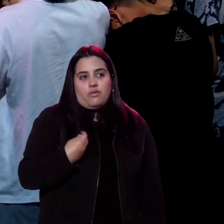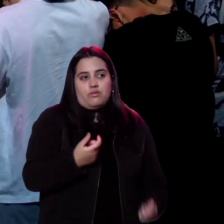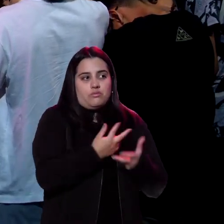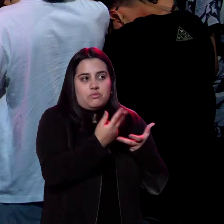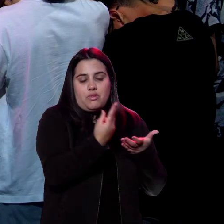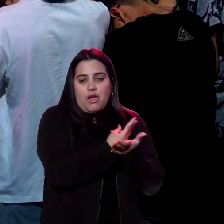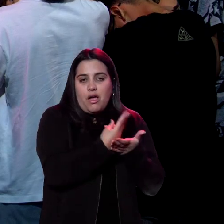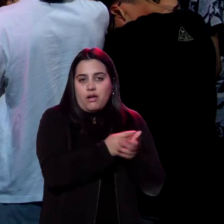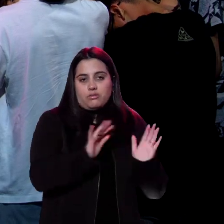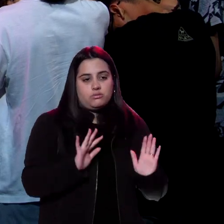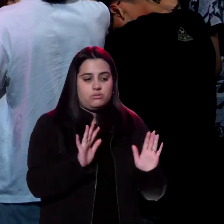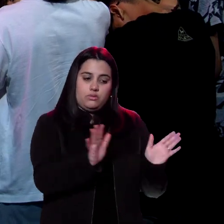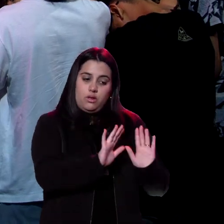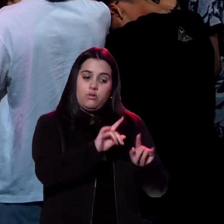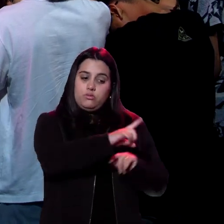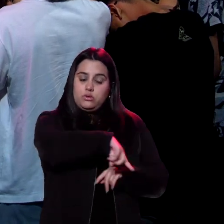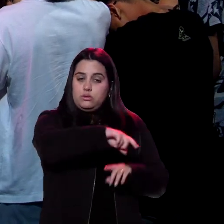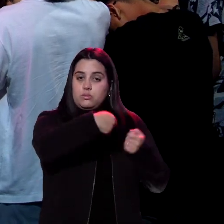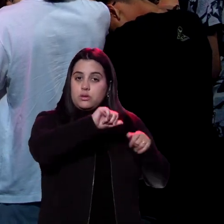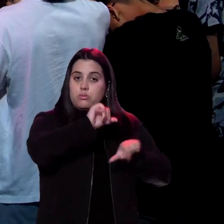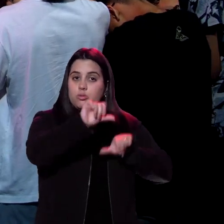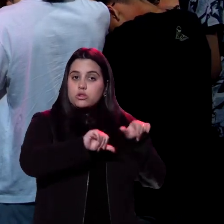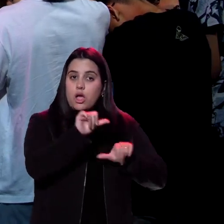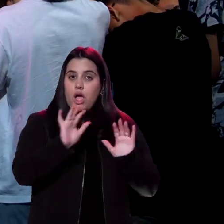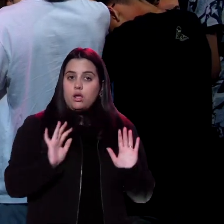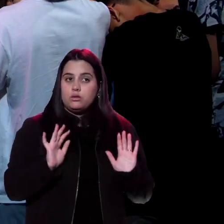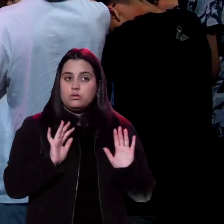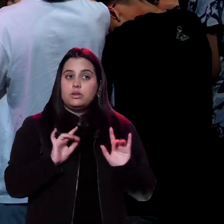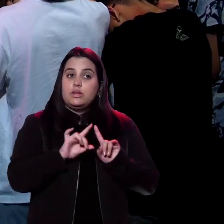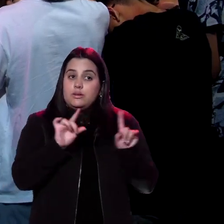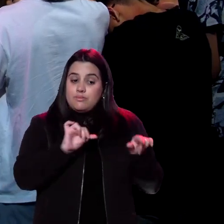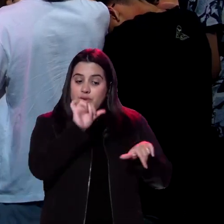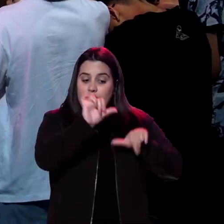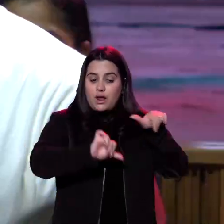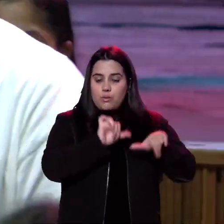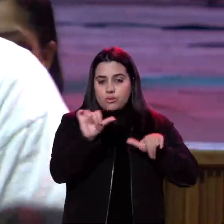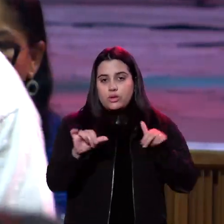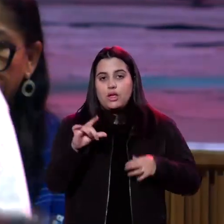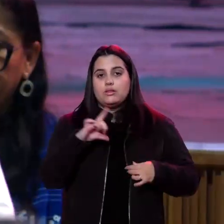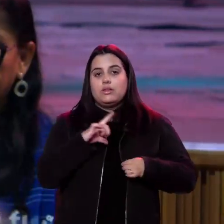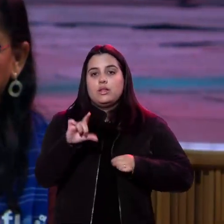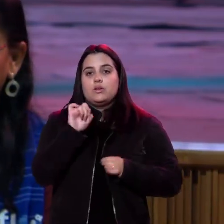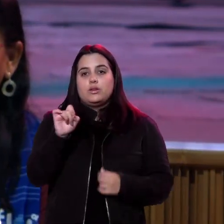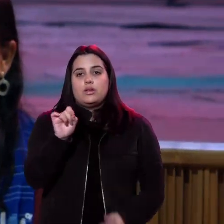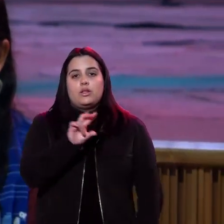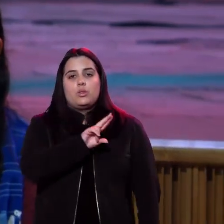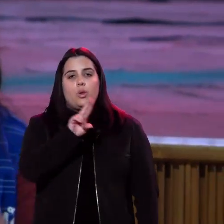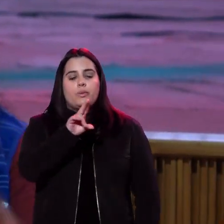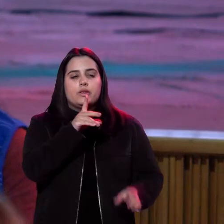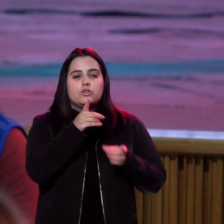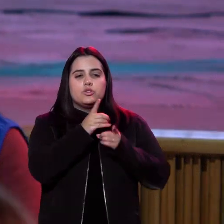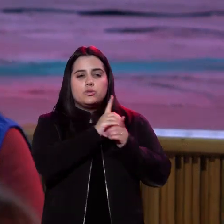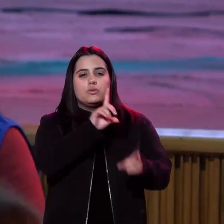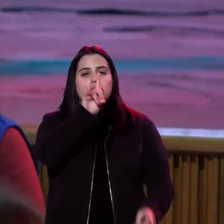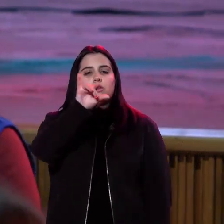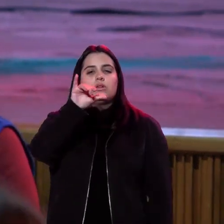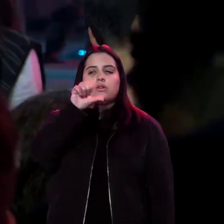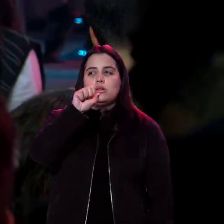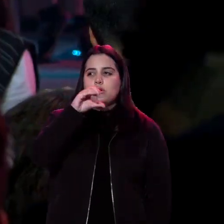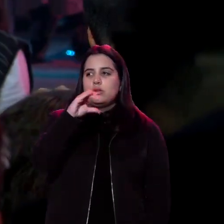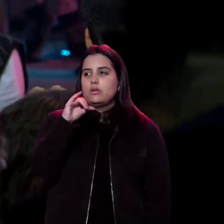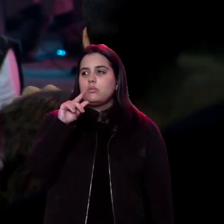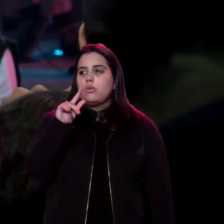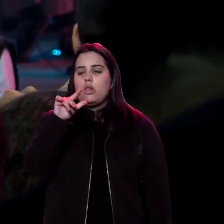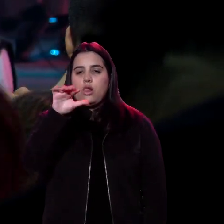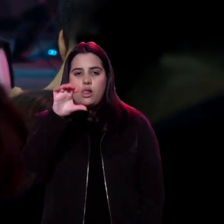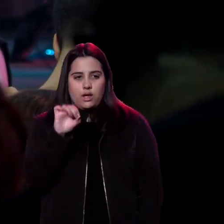coisas de sempre. Você vai precisar mudar. E para isso, a gente tem uma coisa aqui chamada discipulado, que é o quê?